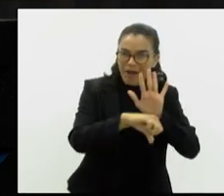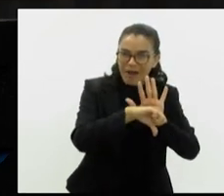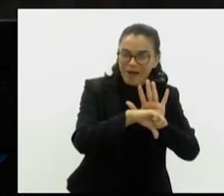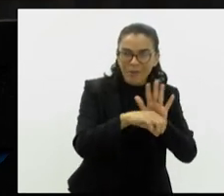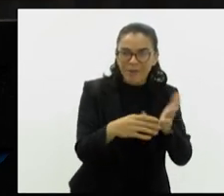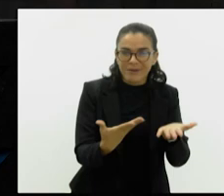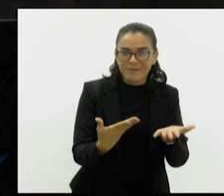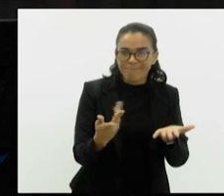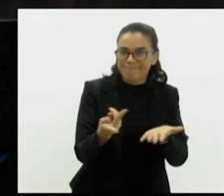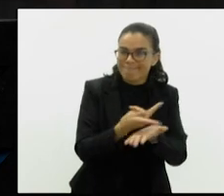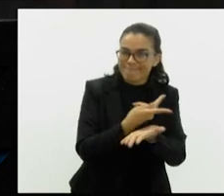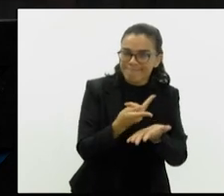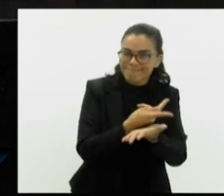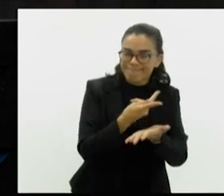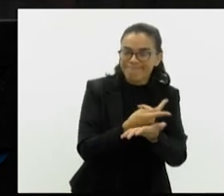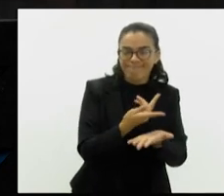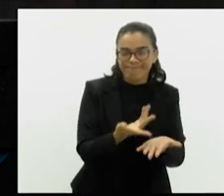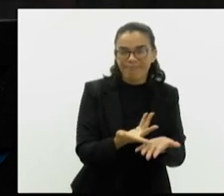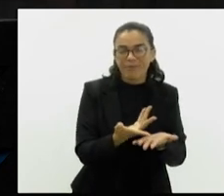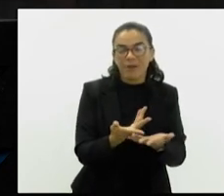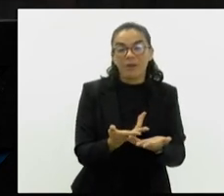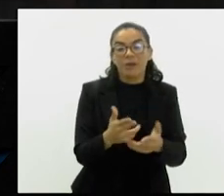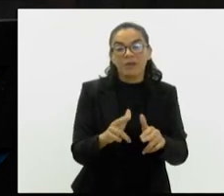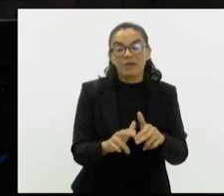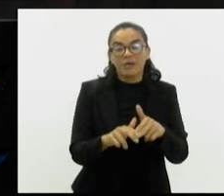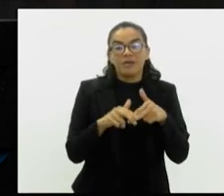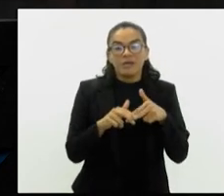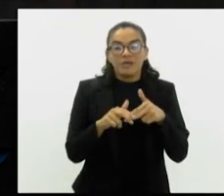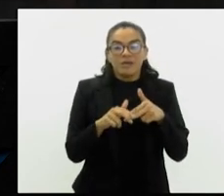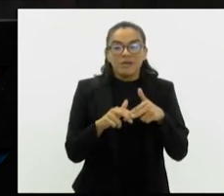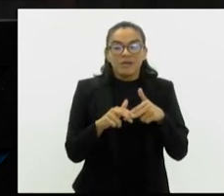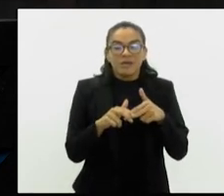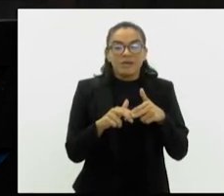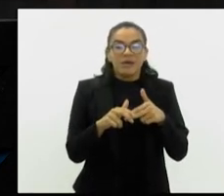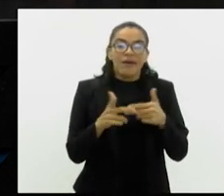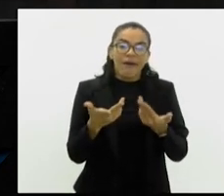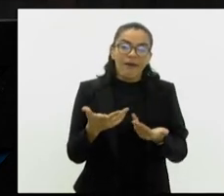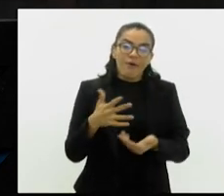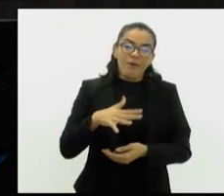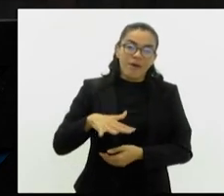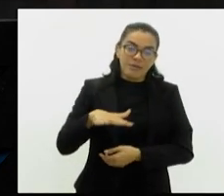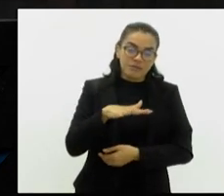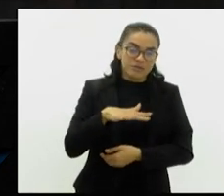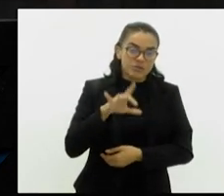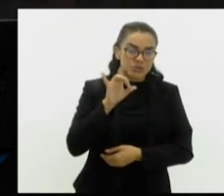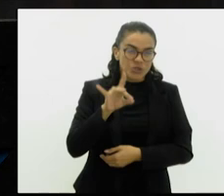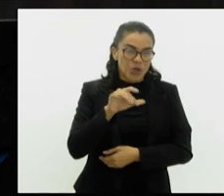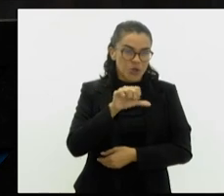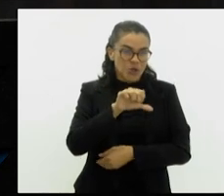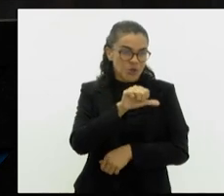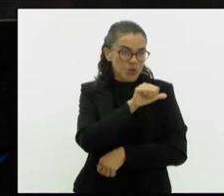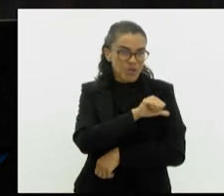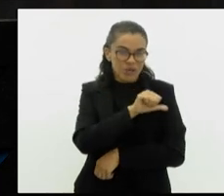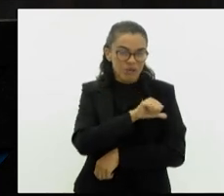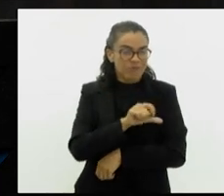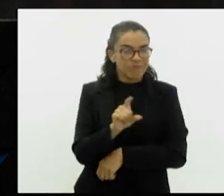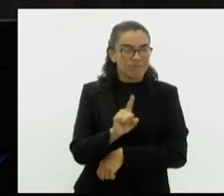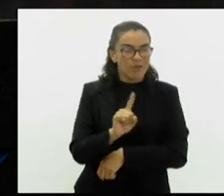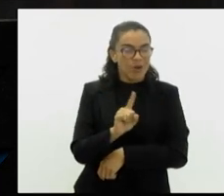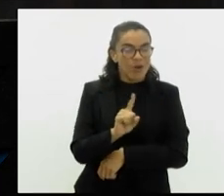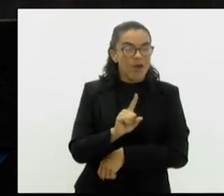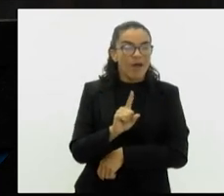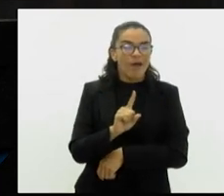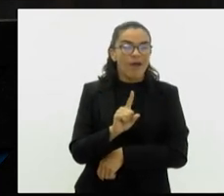Então eu acho que com isso passou a ser um caso não do Rio de Janeiro é um caso do Rio de